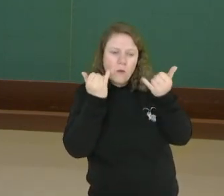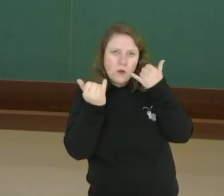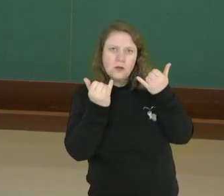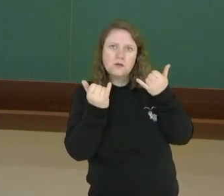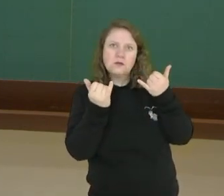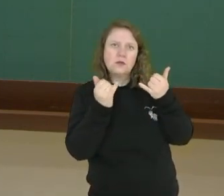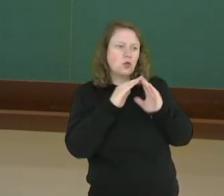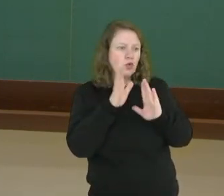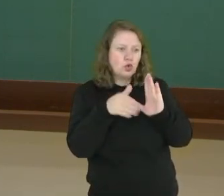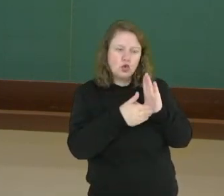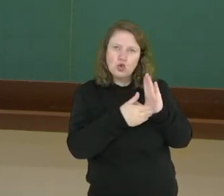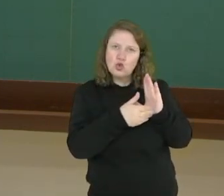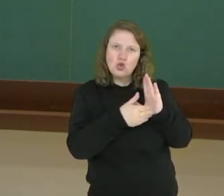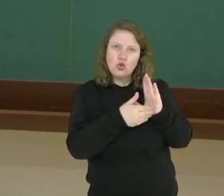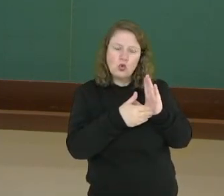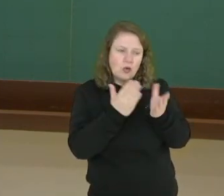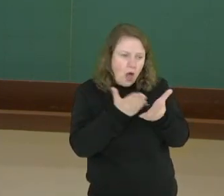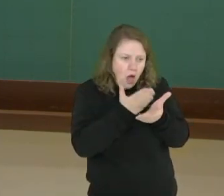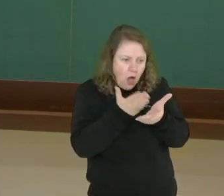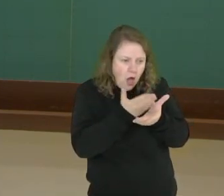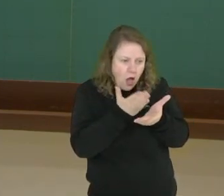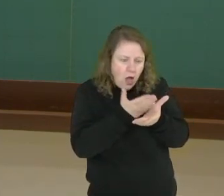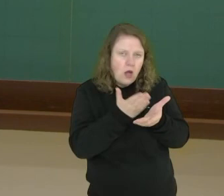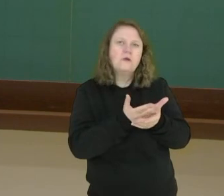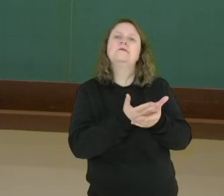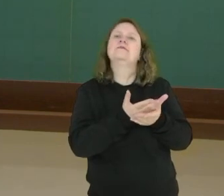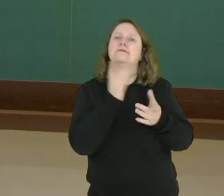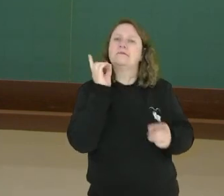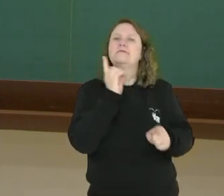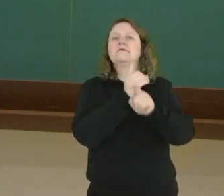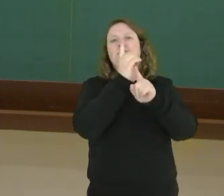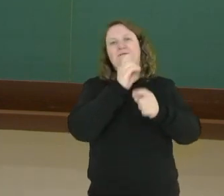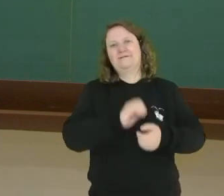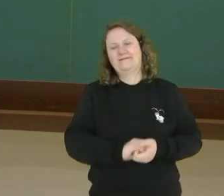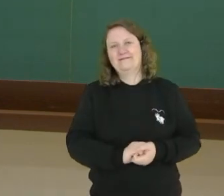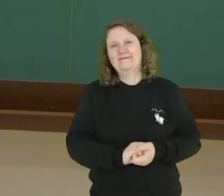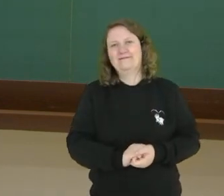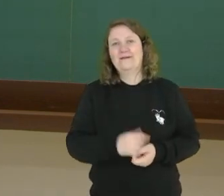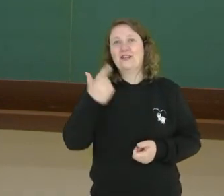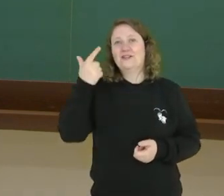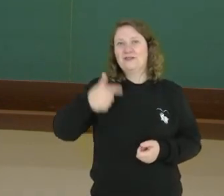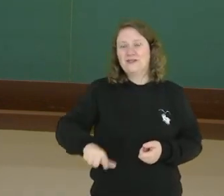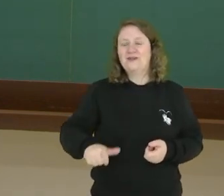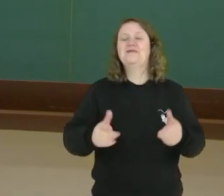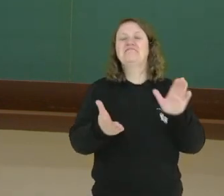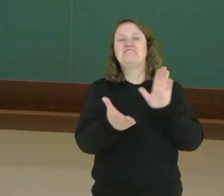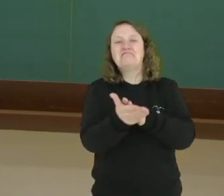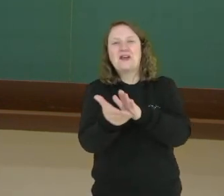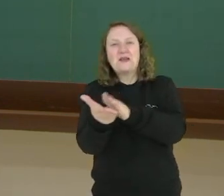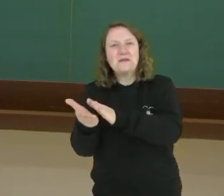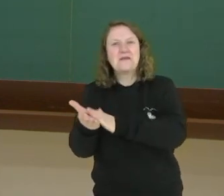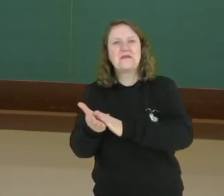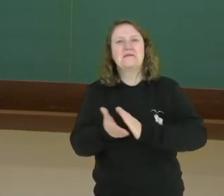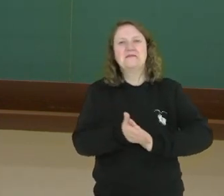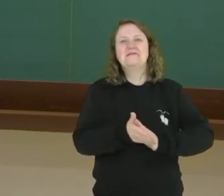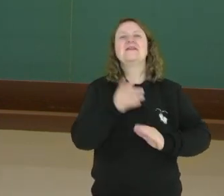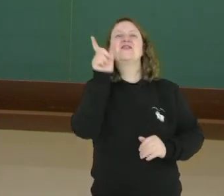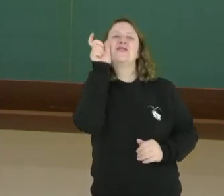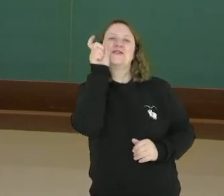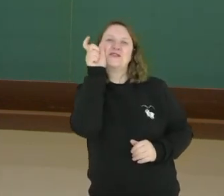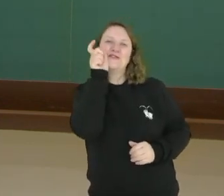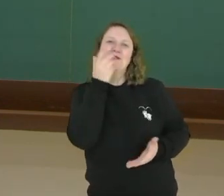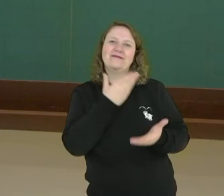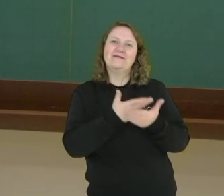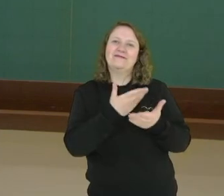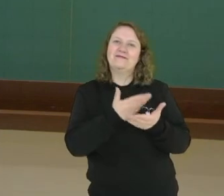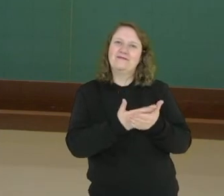essas informações que estão aí anotadinhas no seu caderno. E eu quero parabenizar mais uma vez você por estar aí assistindo a aula, por estar fazendo